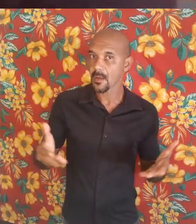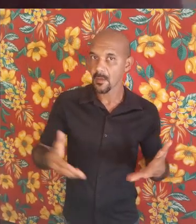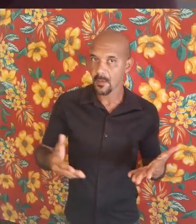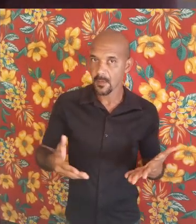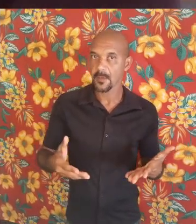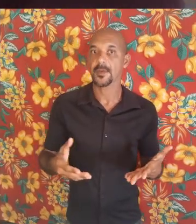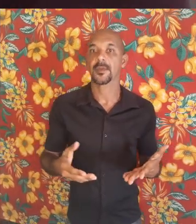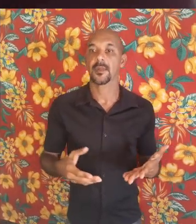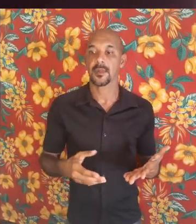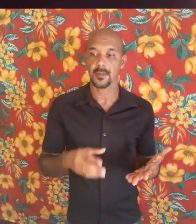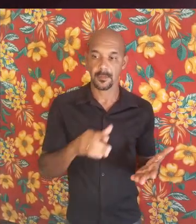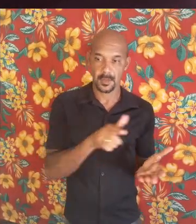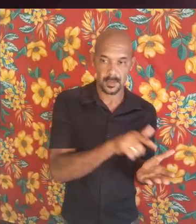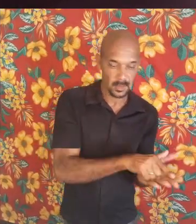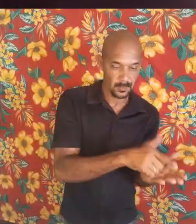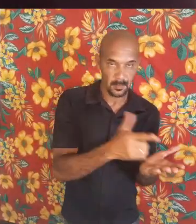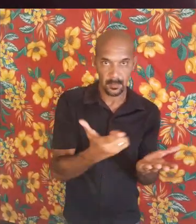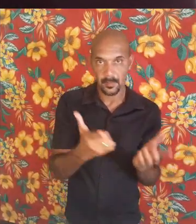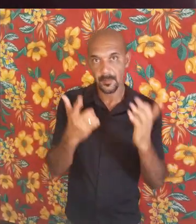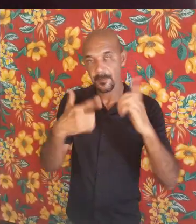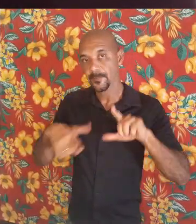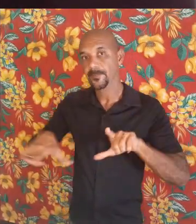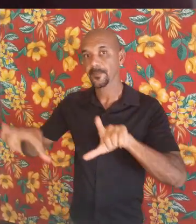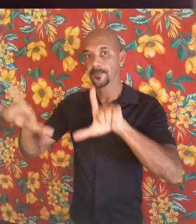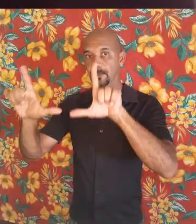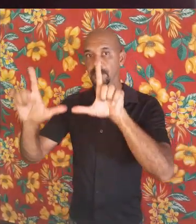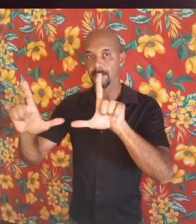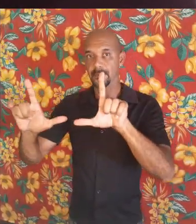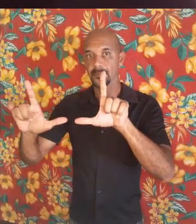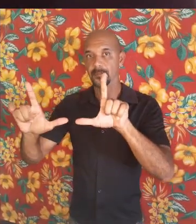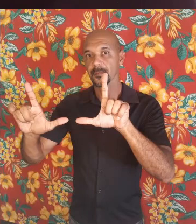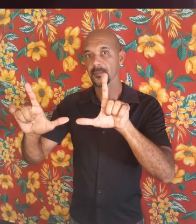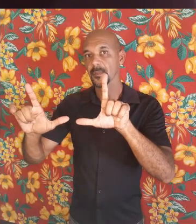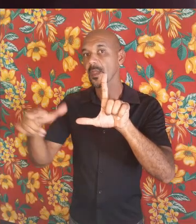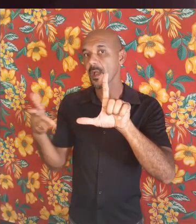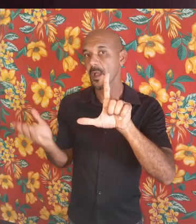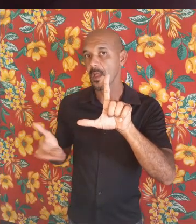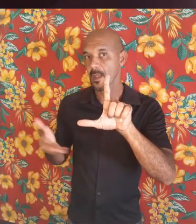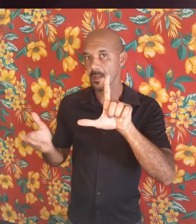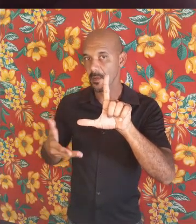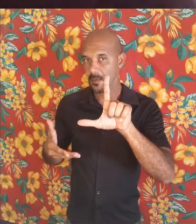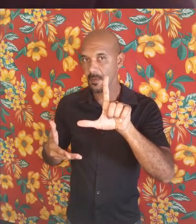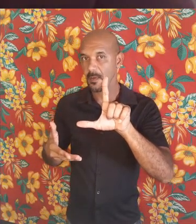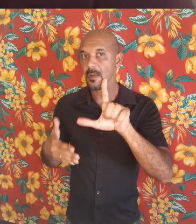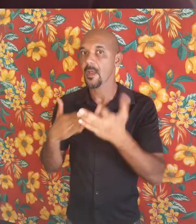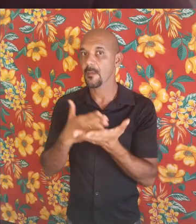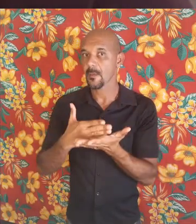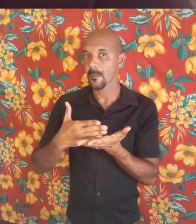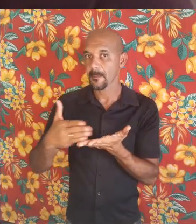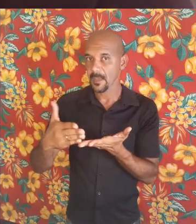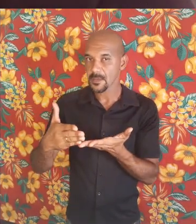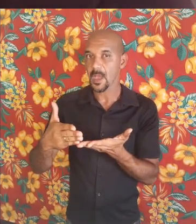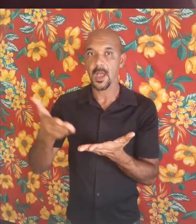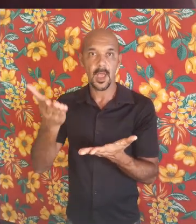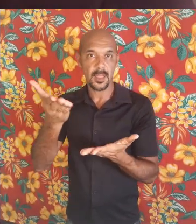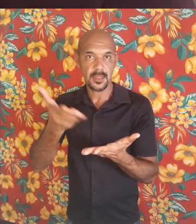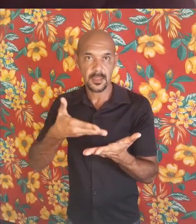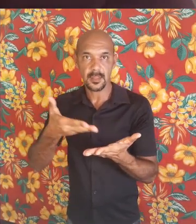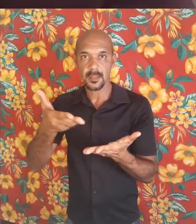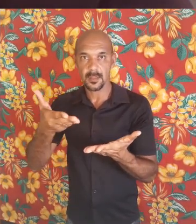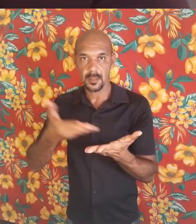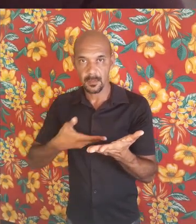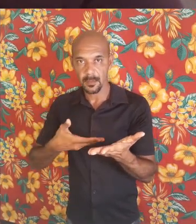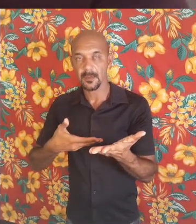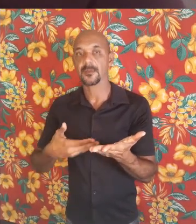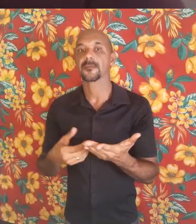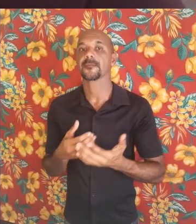desenho transferido, certo? Daqui é que a gente vai começar a talhar. Para começar a nossa talha,